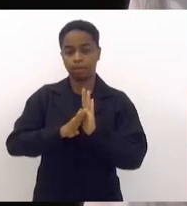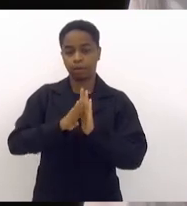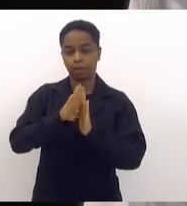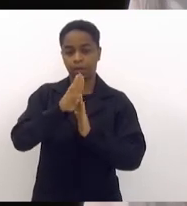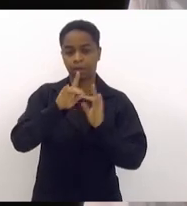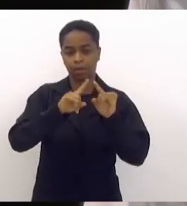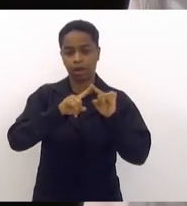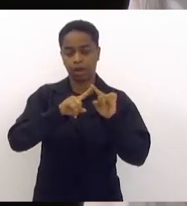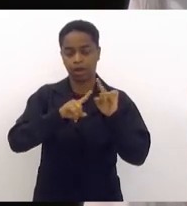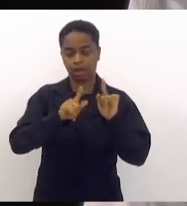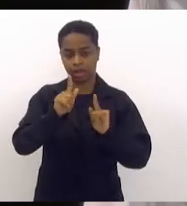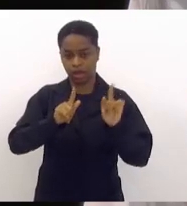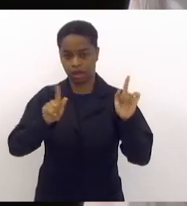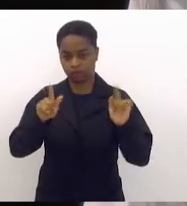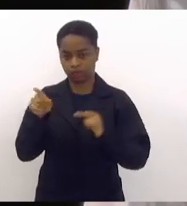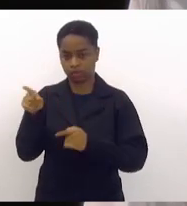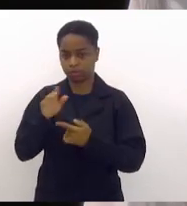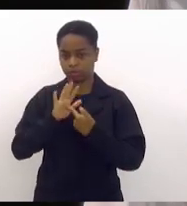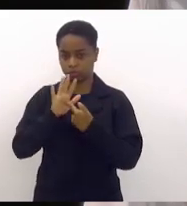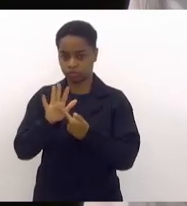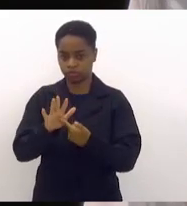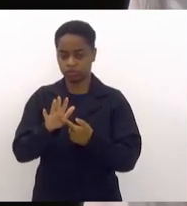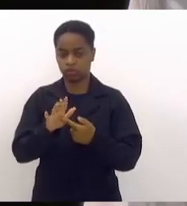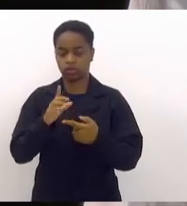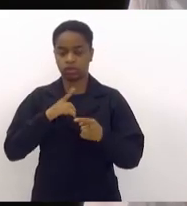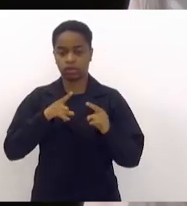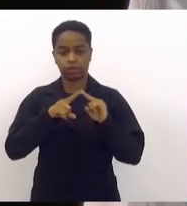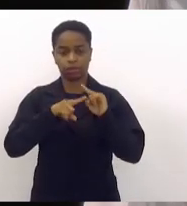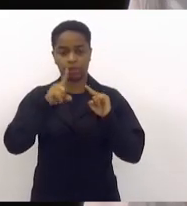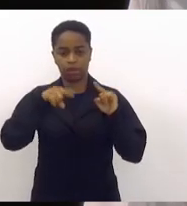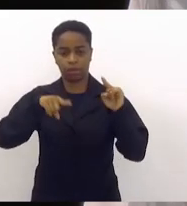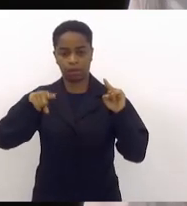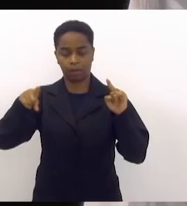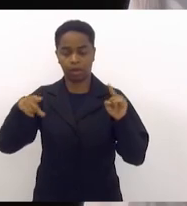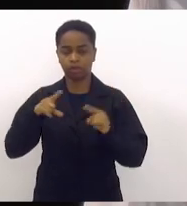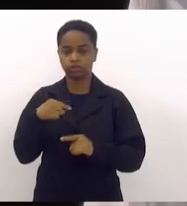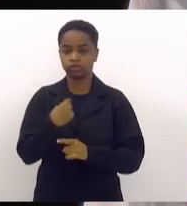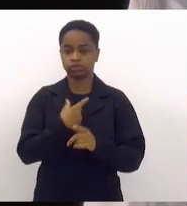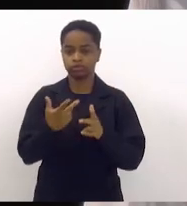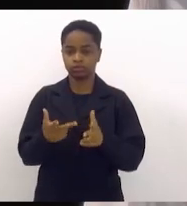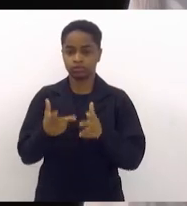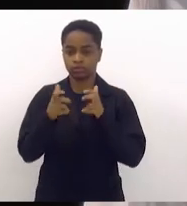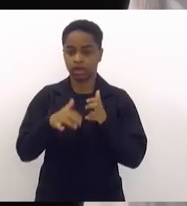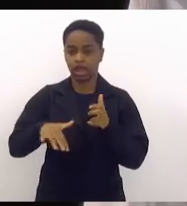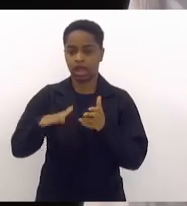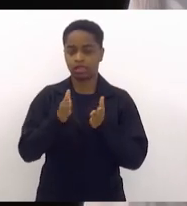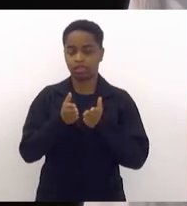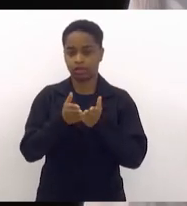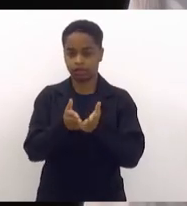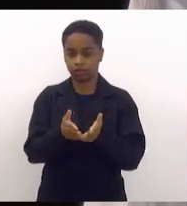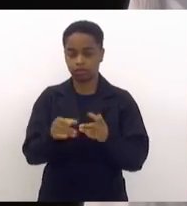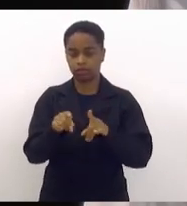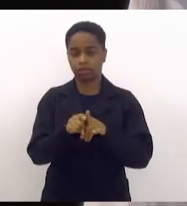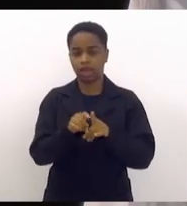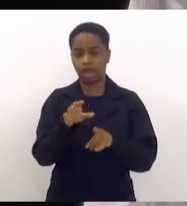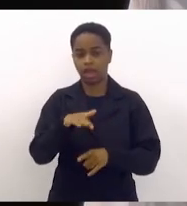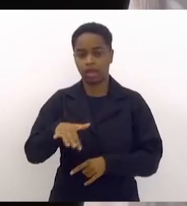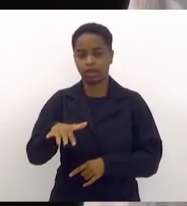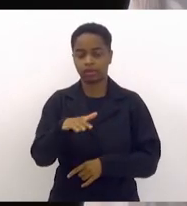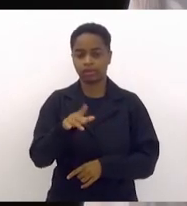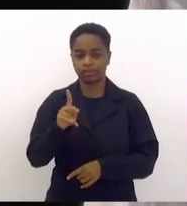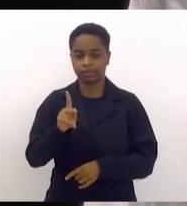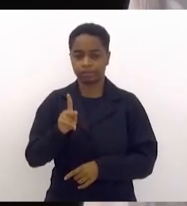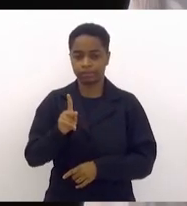nosso querido companheiro Carlos takach onde a gente via a indústria naval e a indústria de petróleo e gás